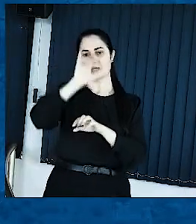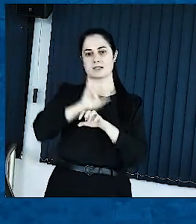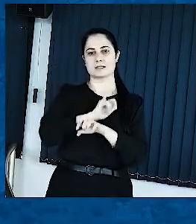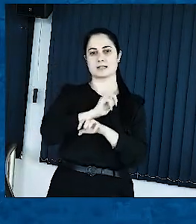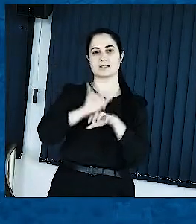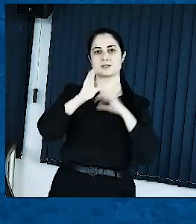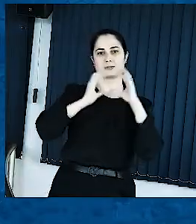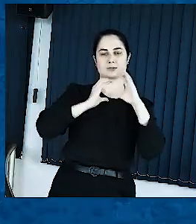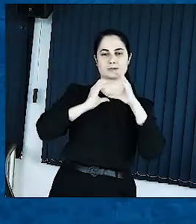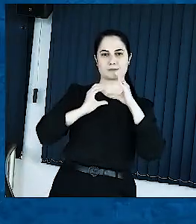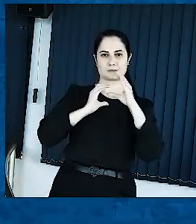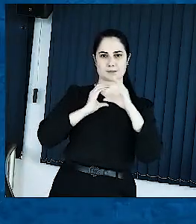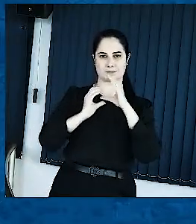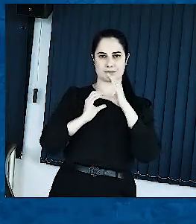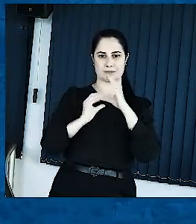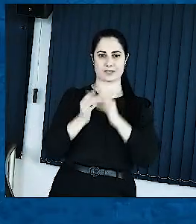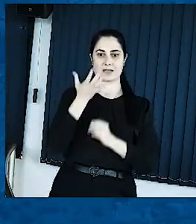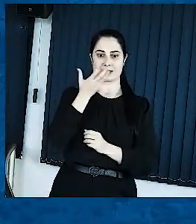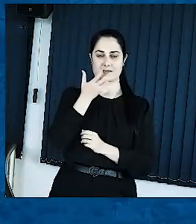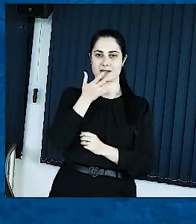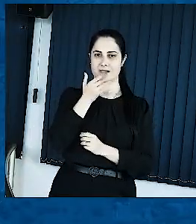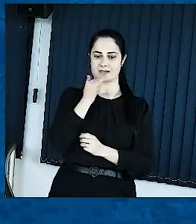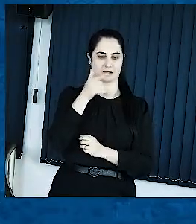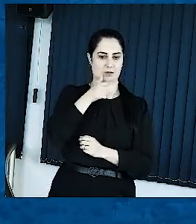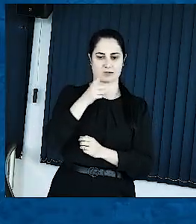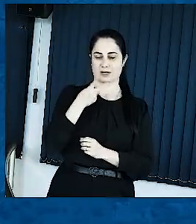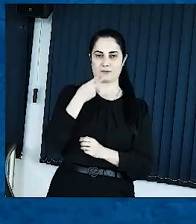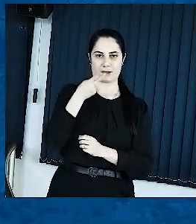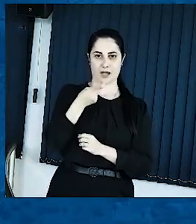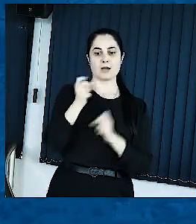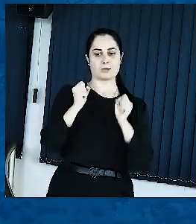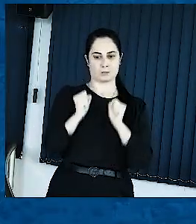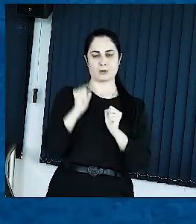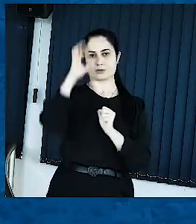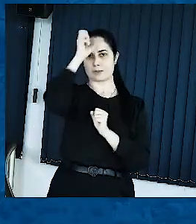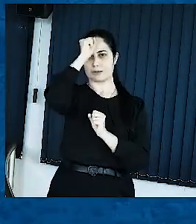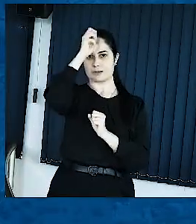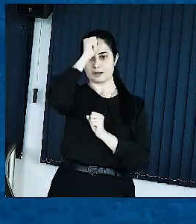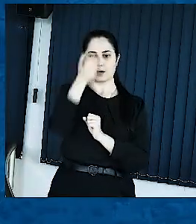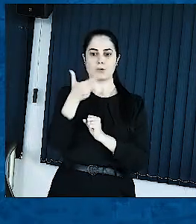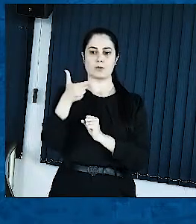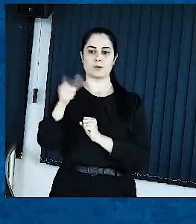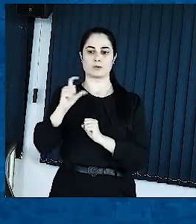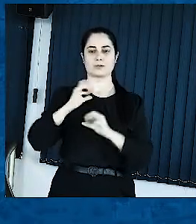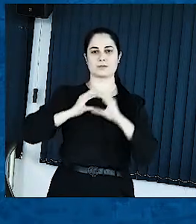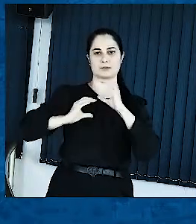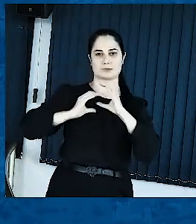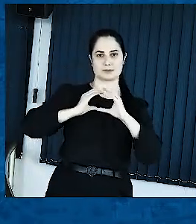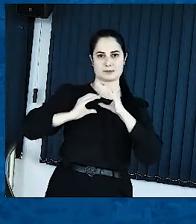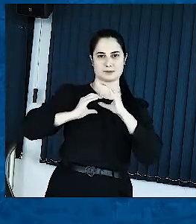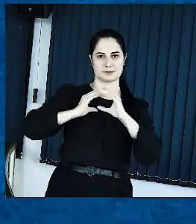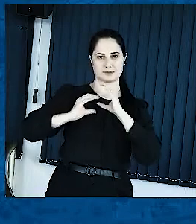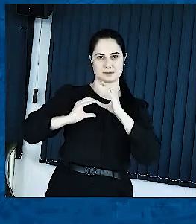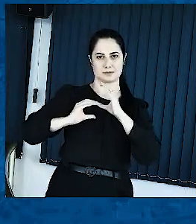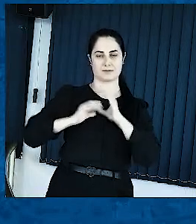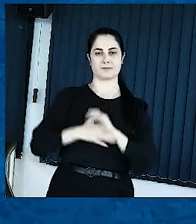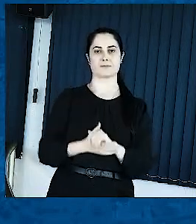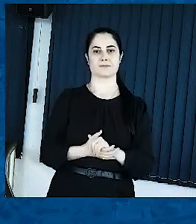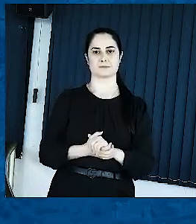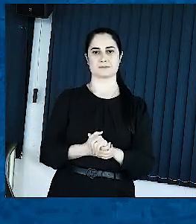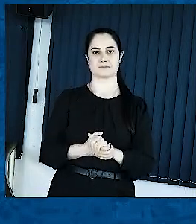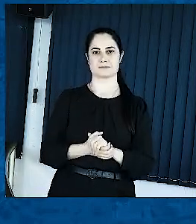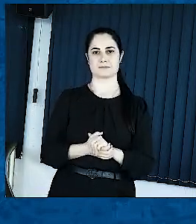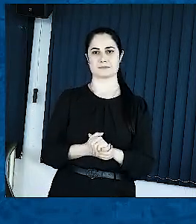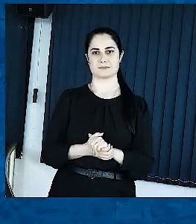alternativas de comunicação. A criança que não é verbal, ela pode aprender a se comunicar com comunicação aumentativa